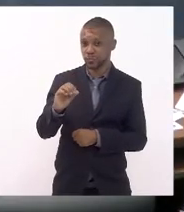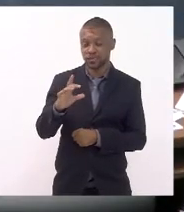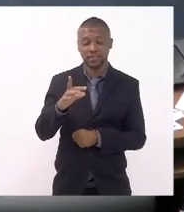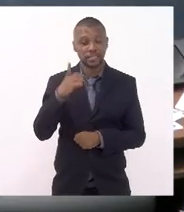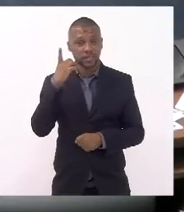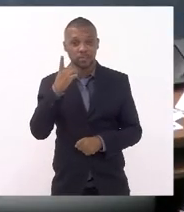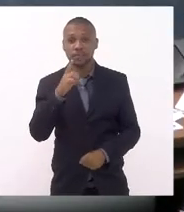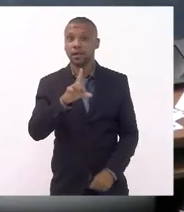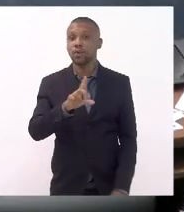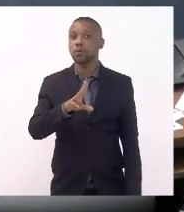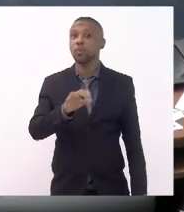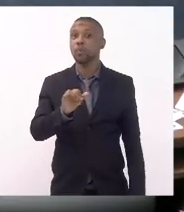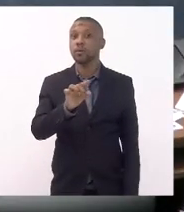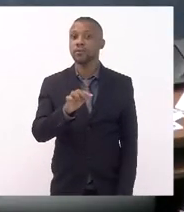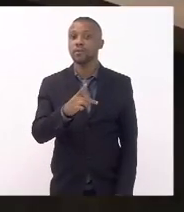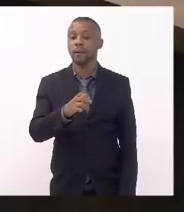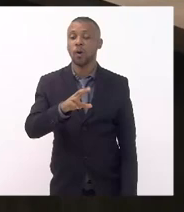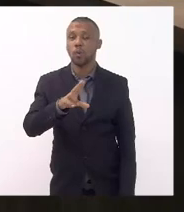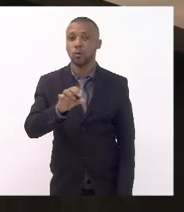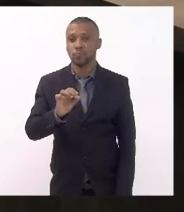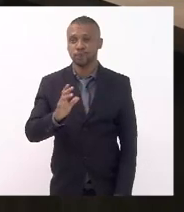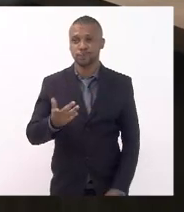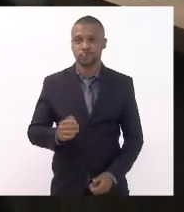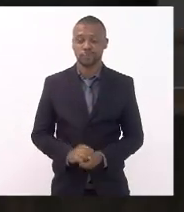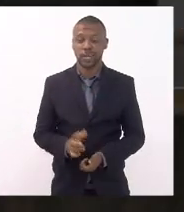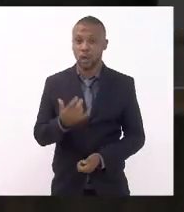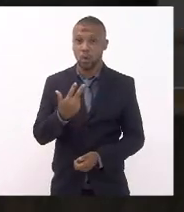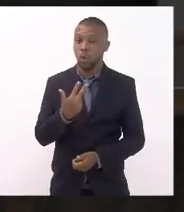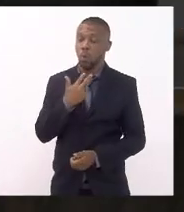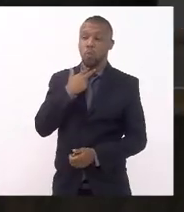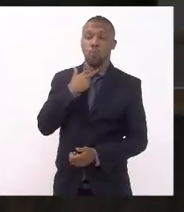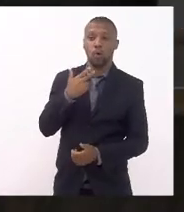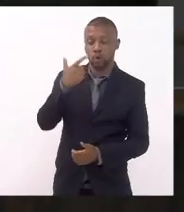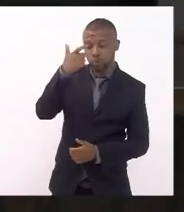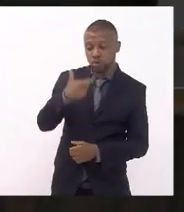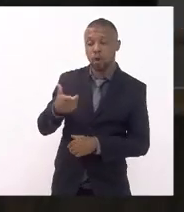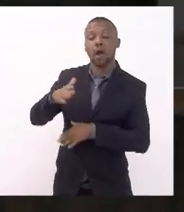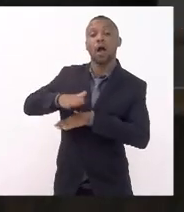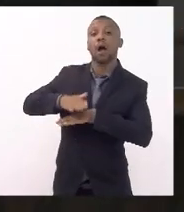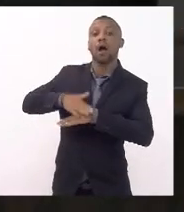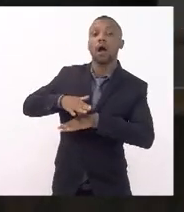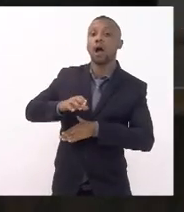Paulo. Eu não posso, autor. Não, você, Vossa Excelência.